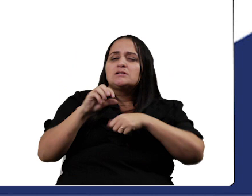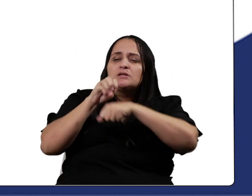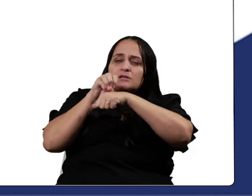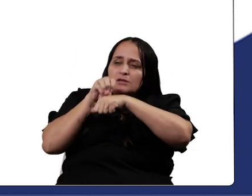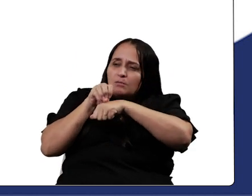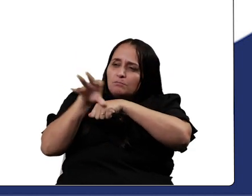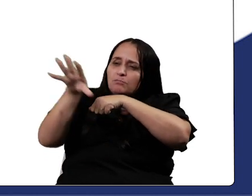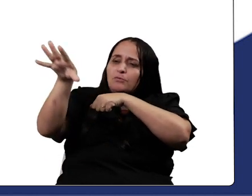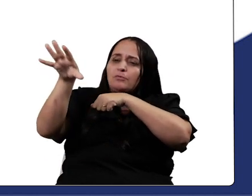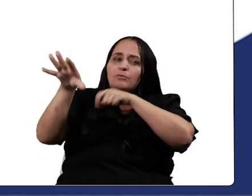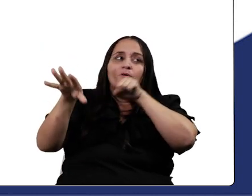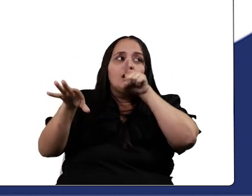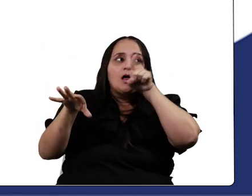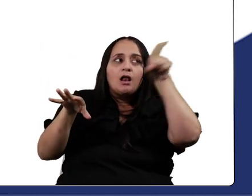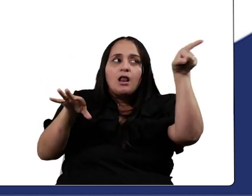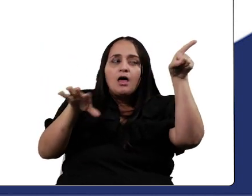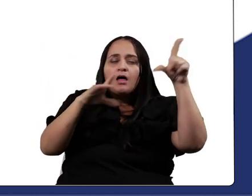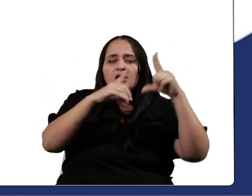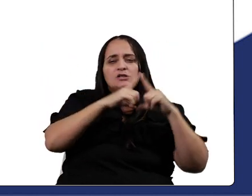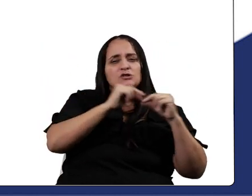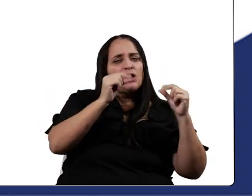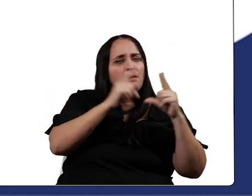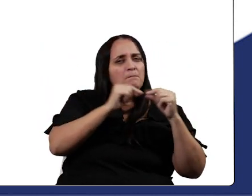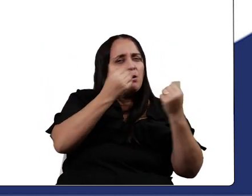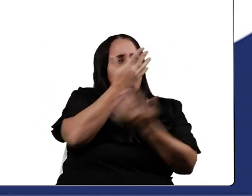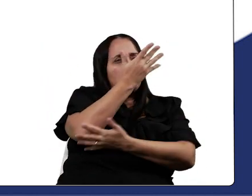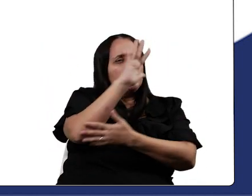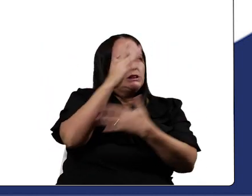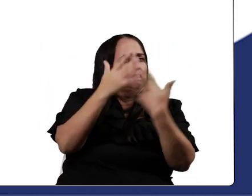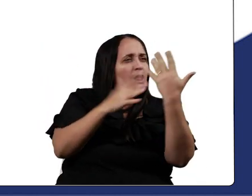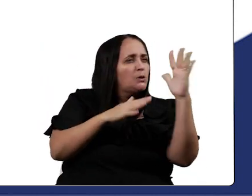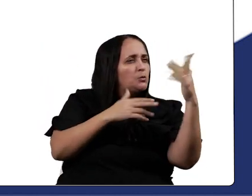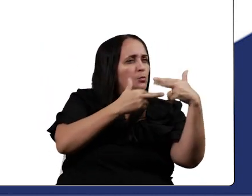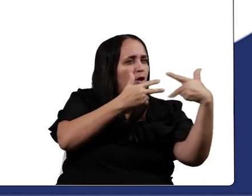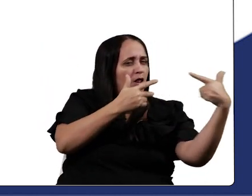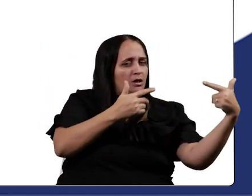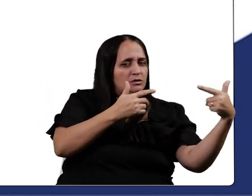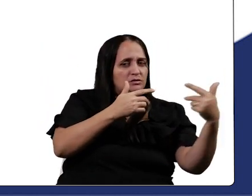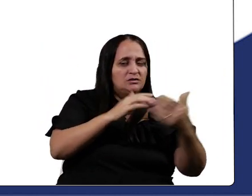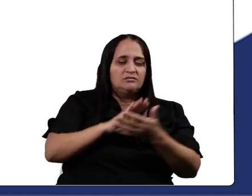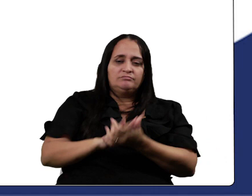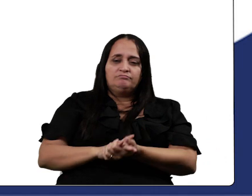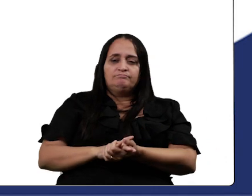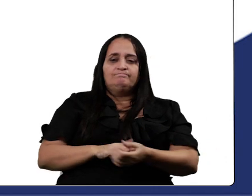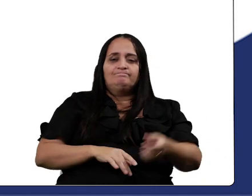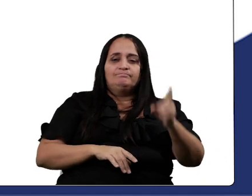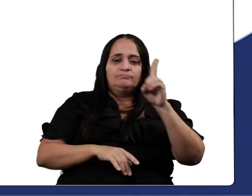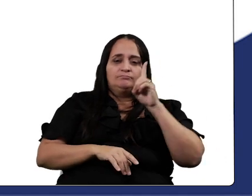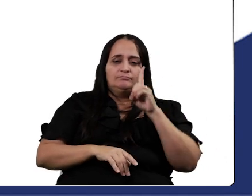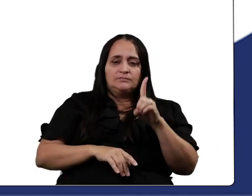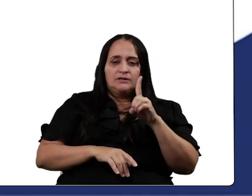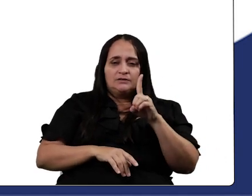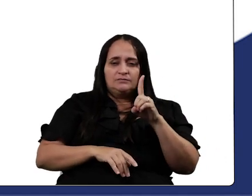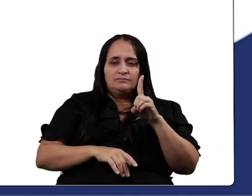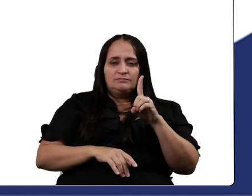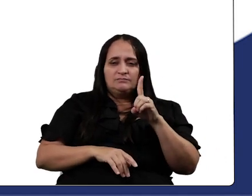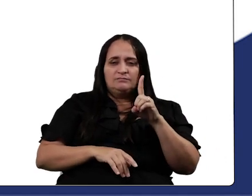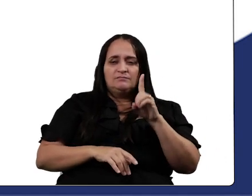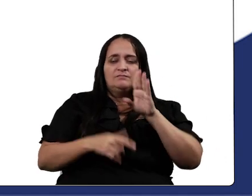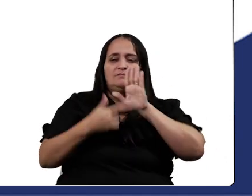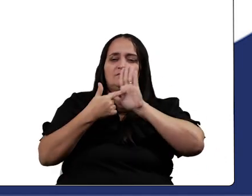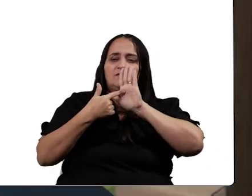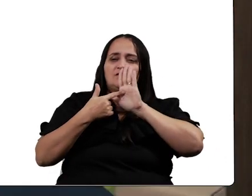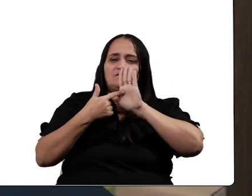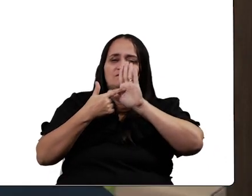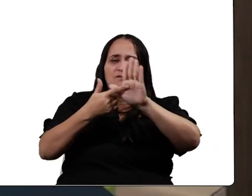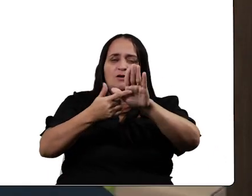do Japão. Ou letra D. Fala de forma clara e direta aos